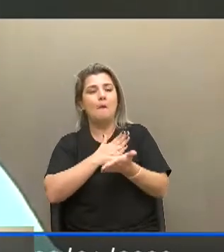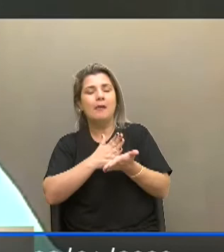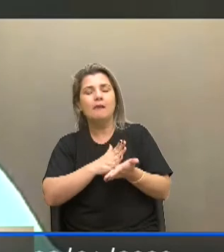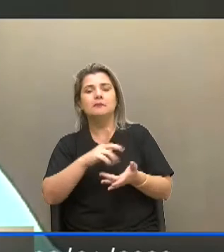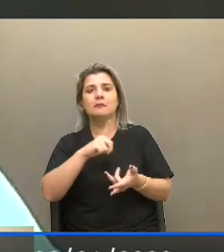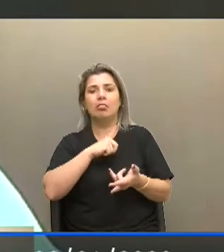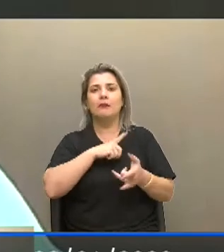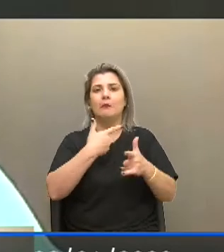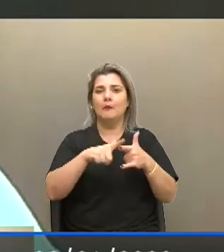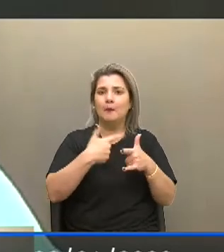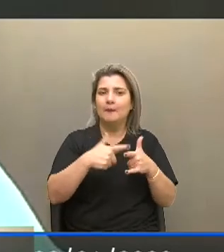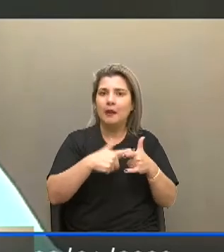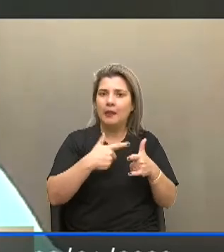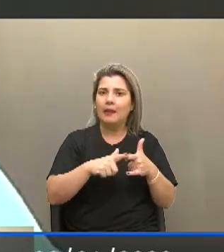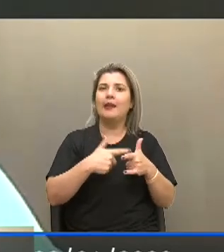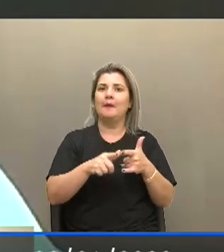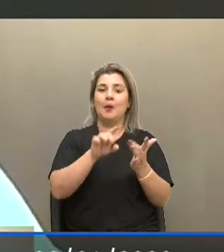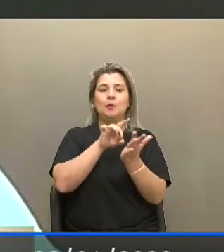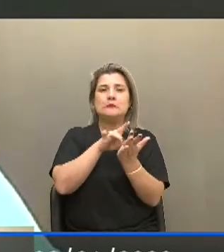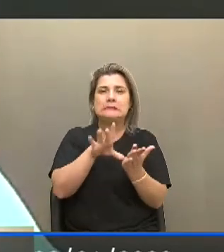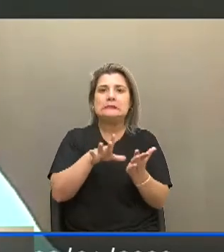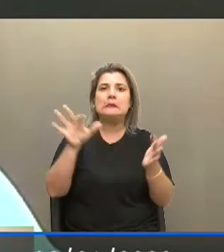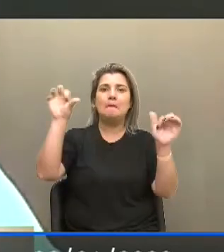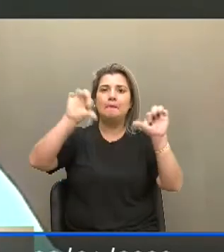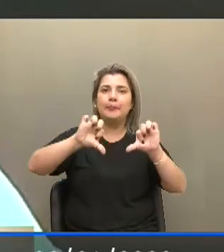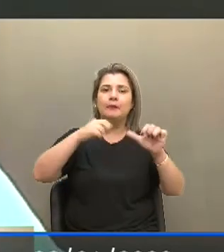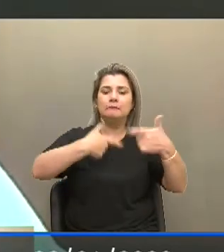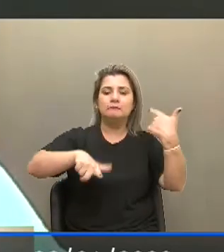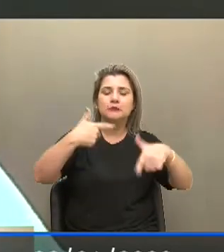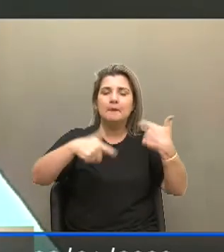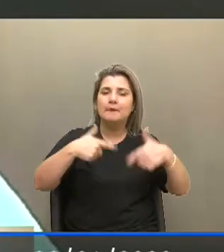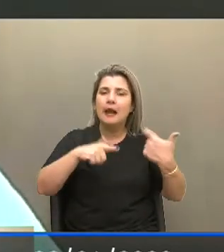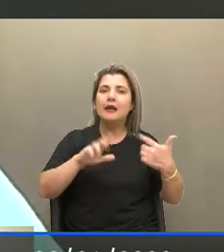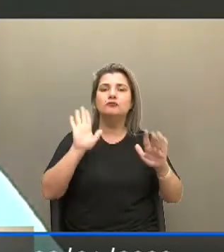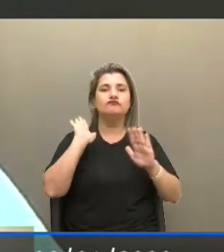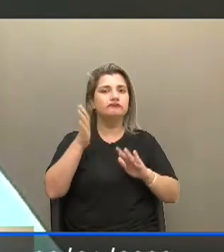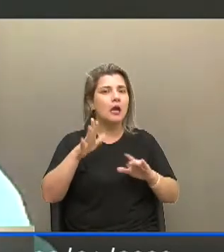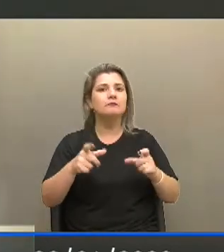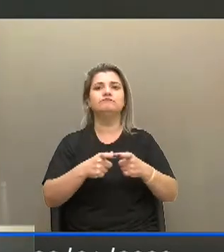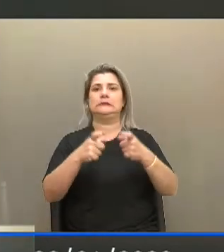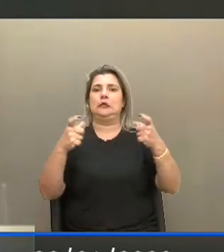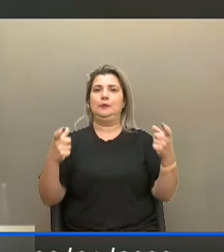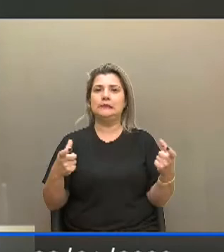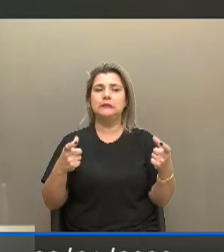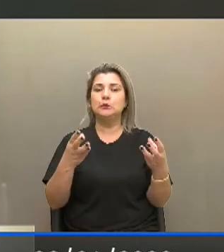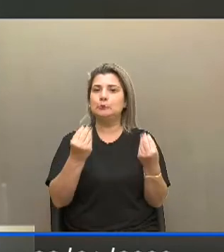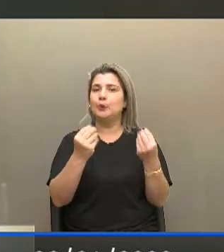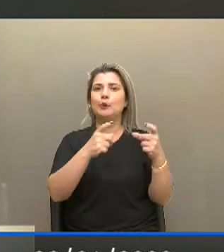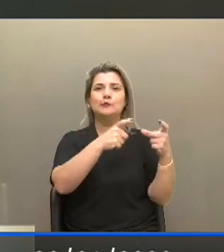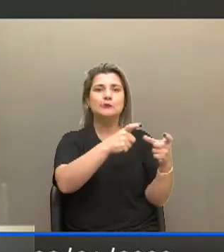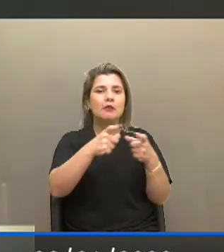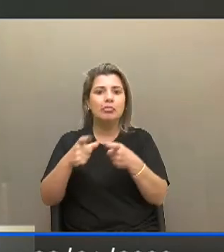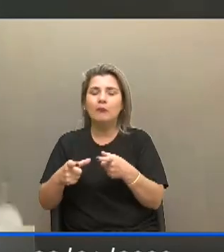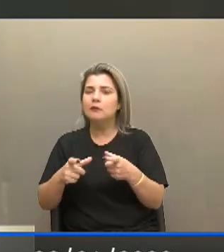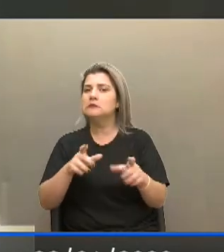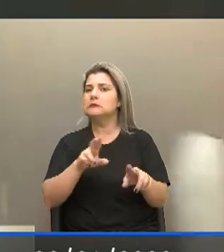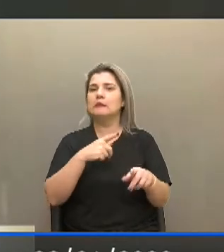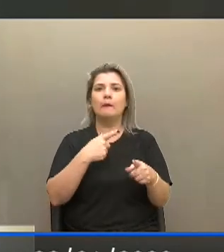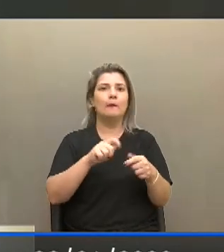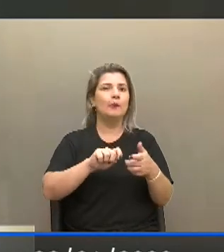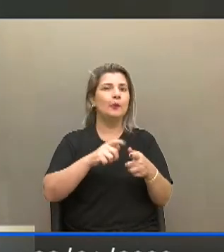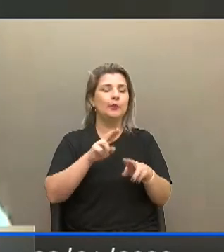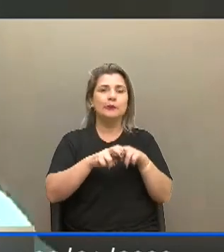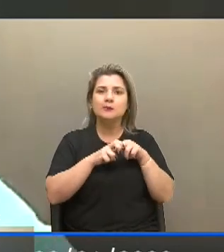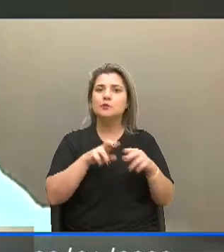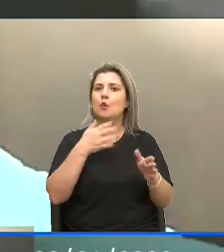o desemprego está aumentando, isso também já começa a comprometer muitos setores, então qualquer paralisação, isso gera